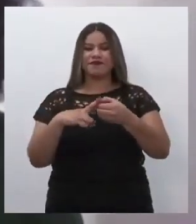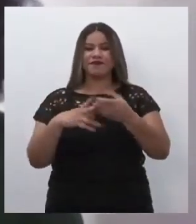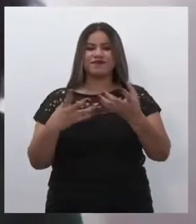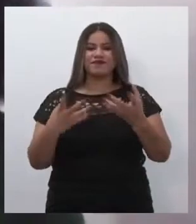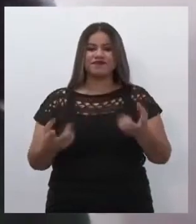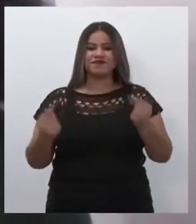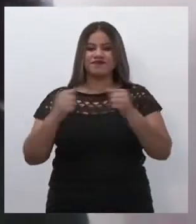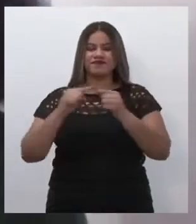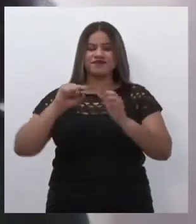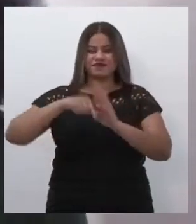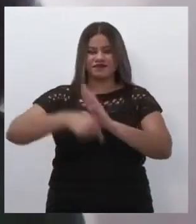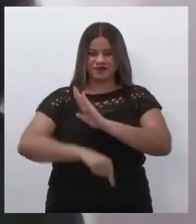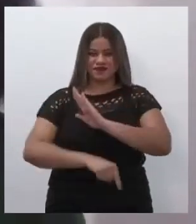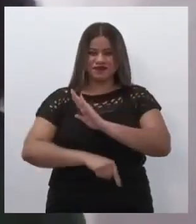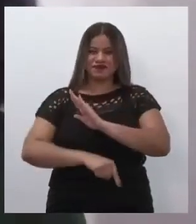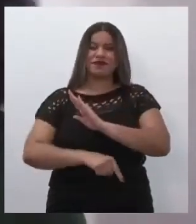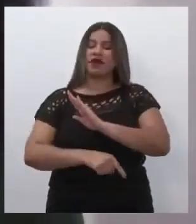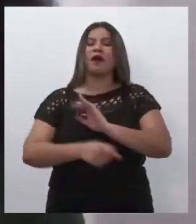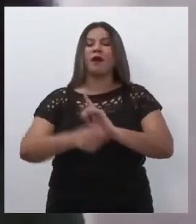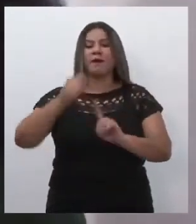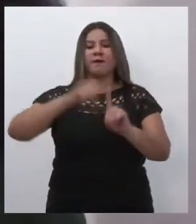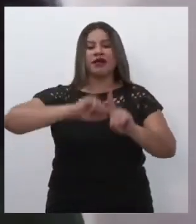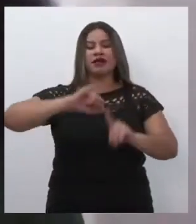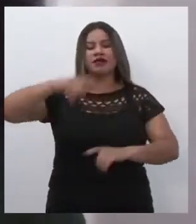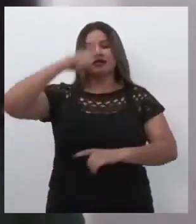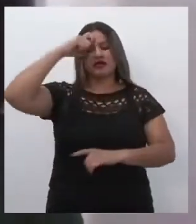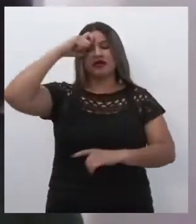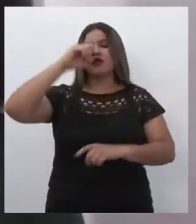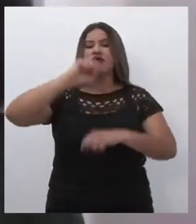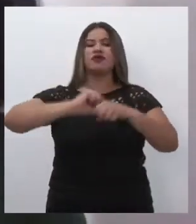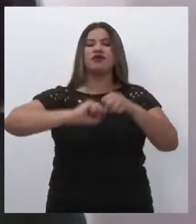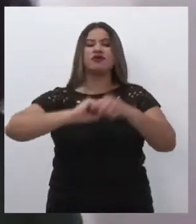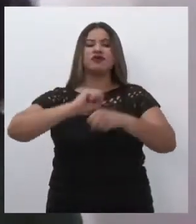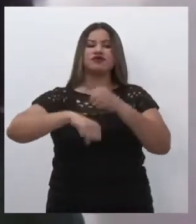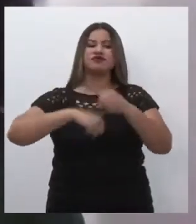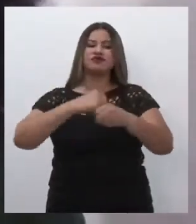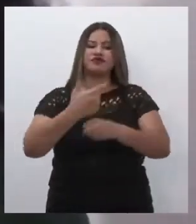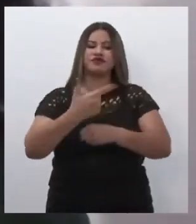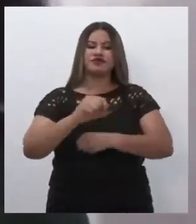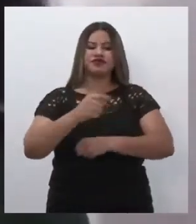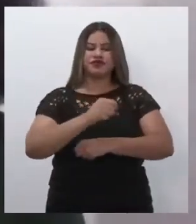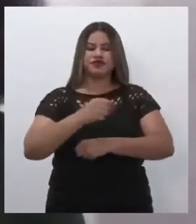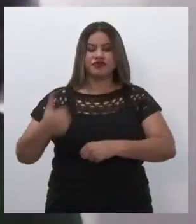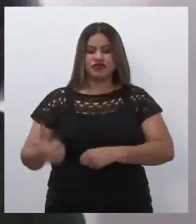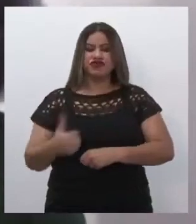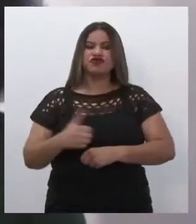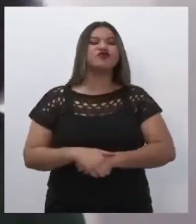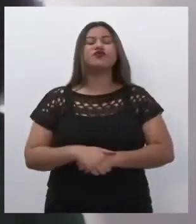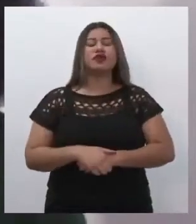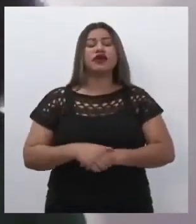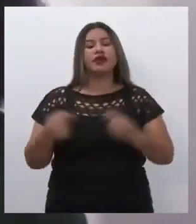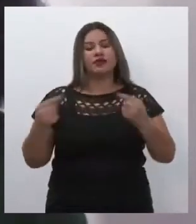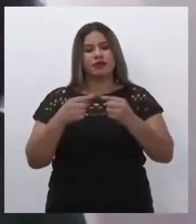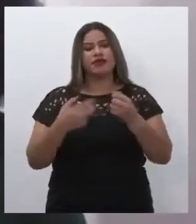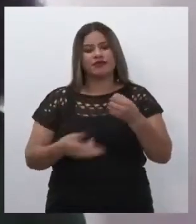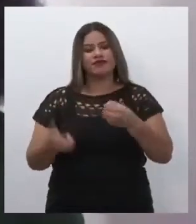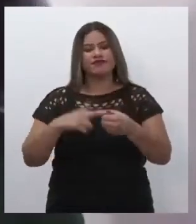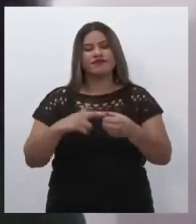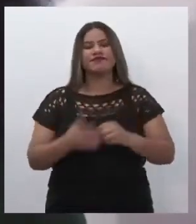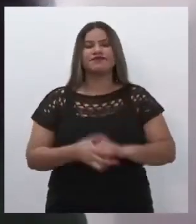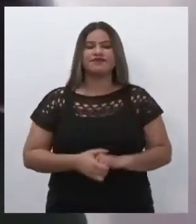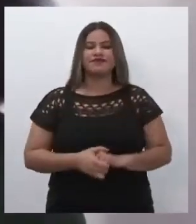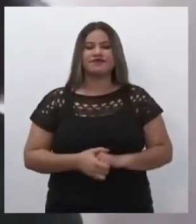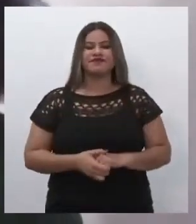de intensiva de janeiro de 2021. Essa formação é exclusivamente para recuperação. Então